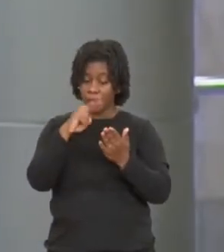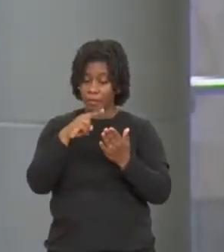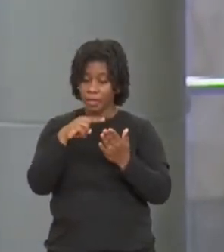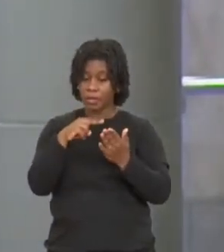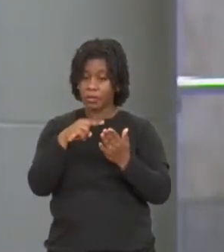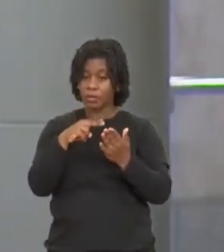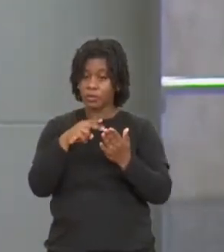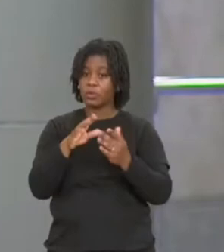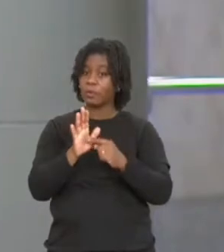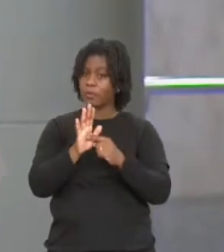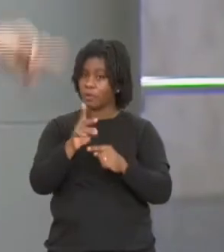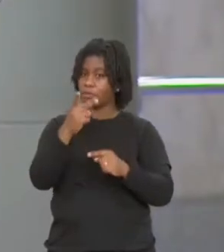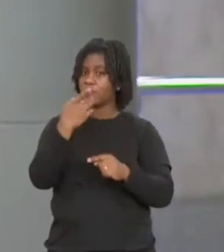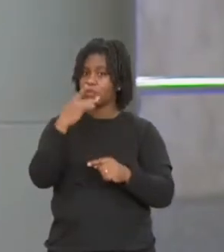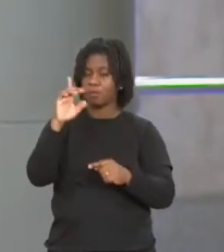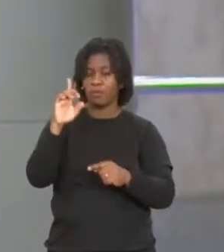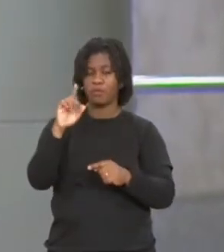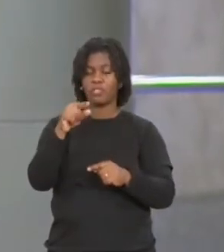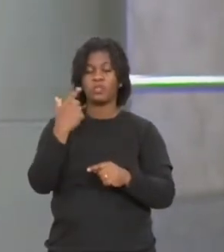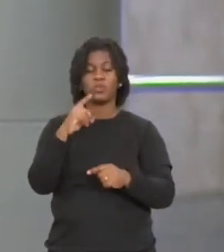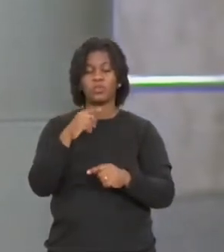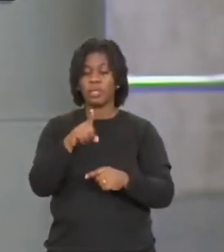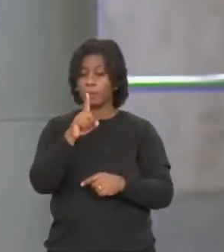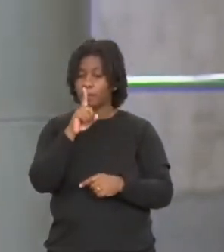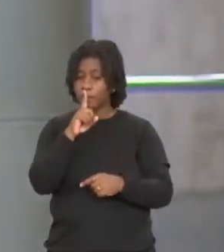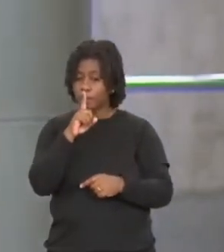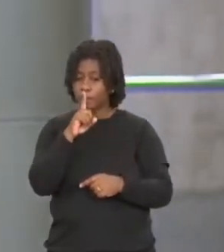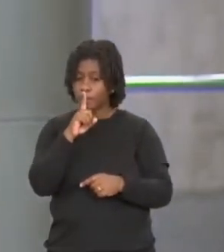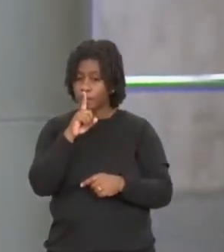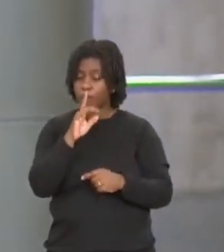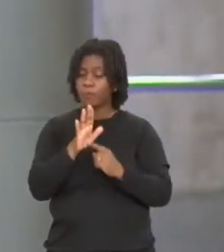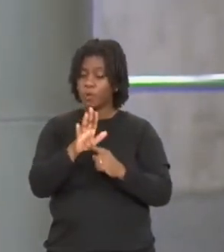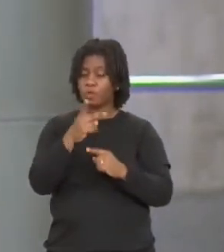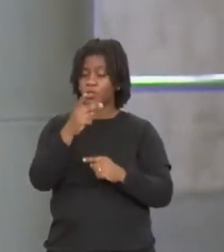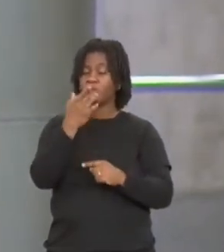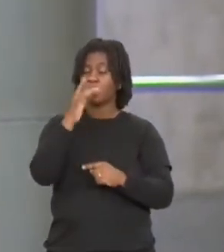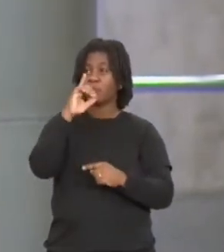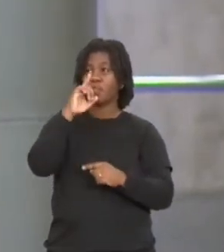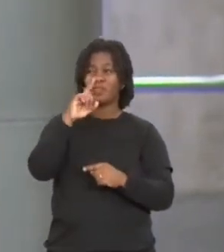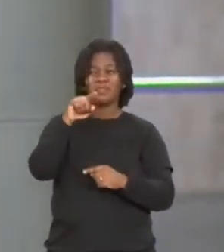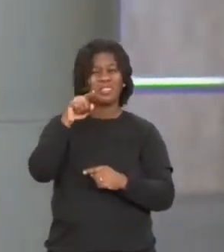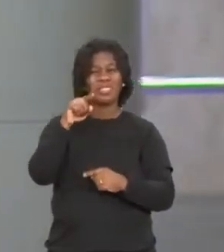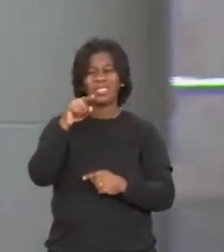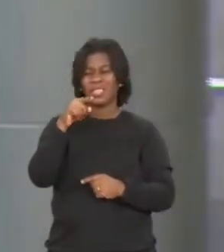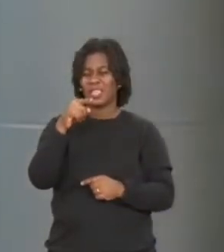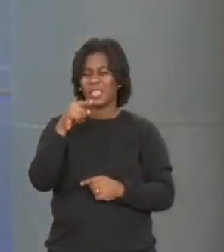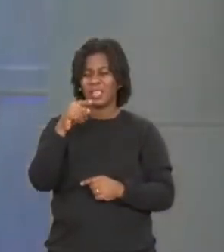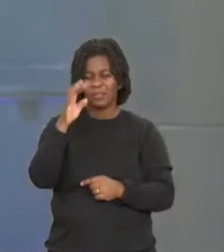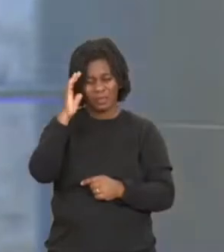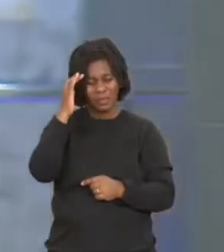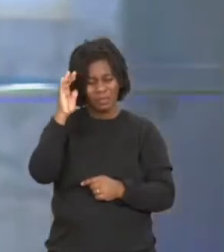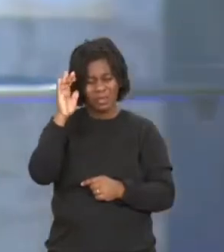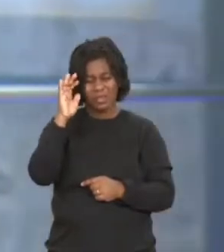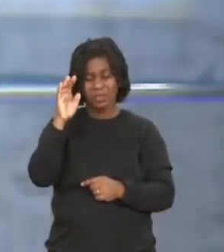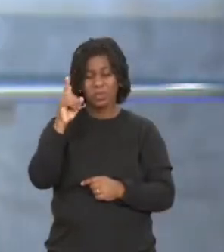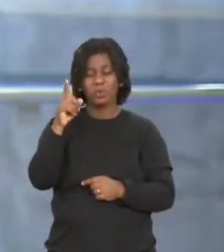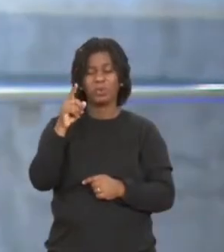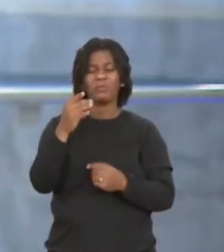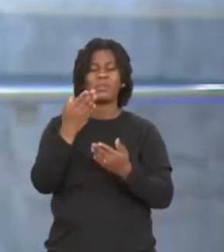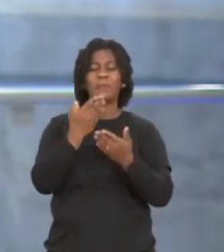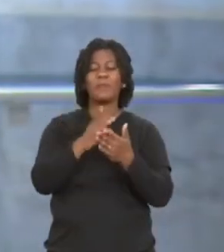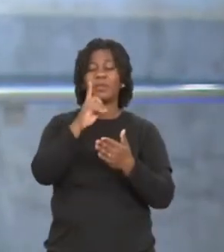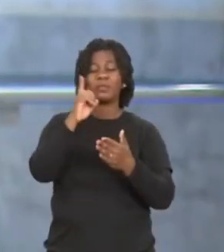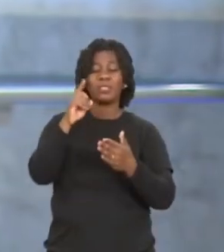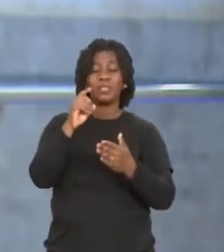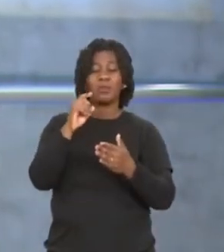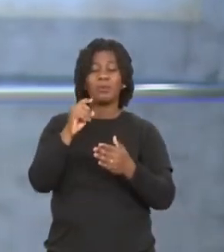E você não imagina o quanto você perde com Deus pela sua falta de temor. Há